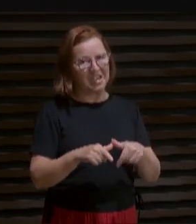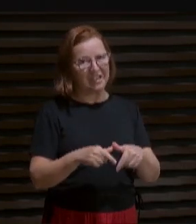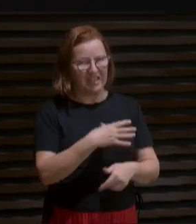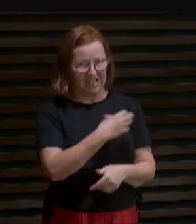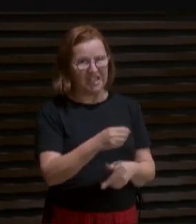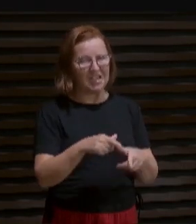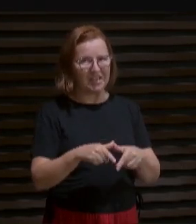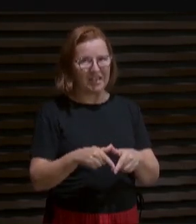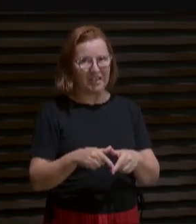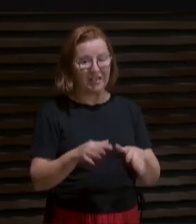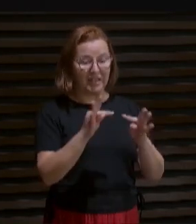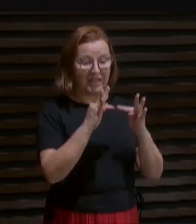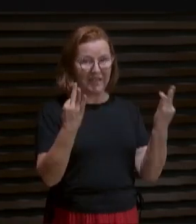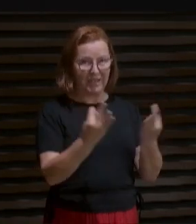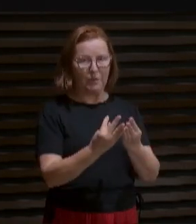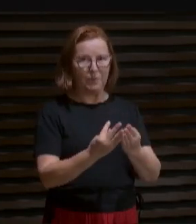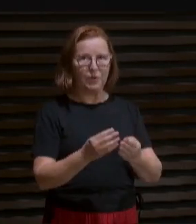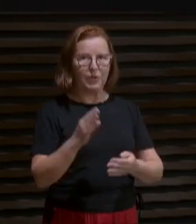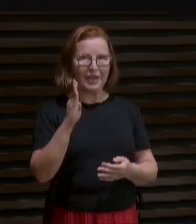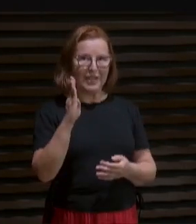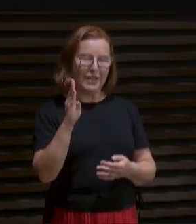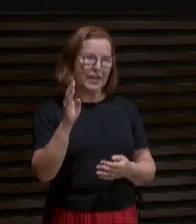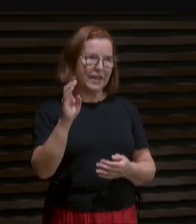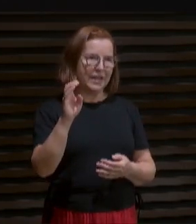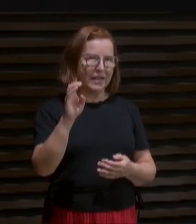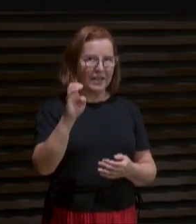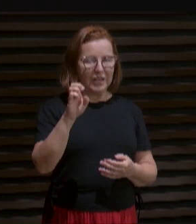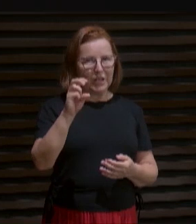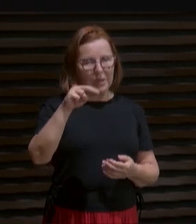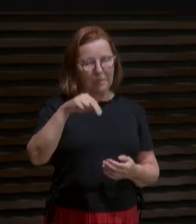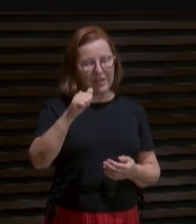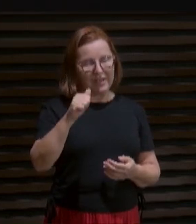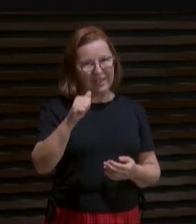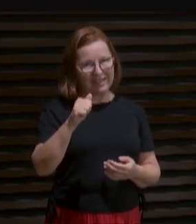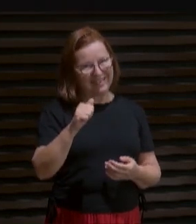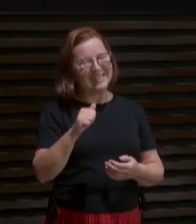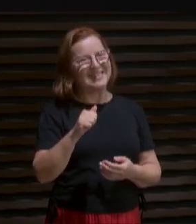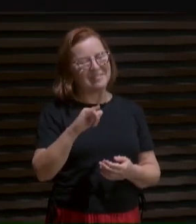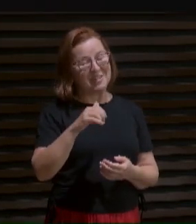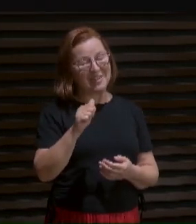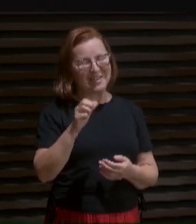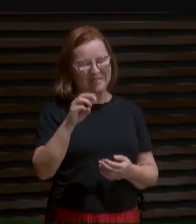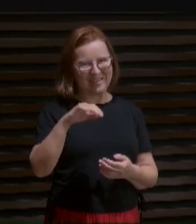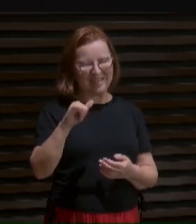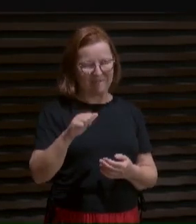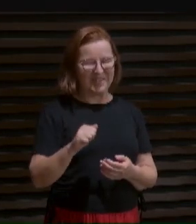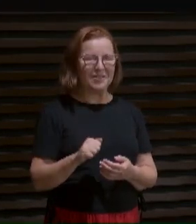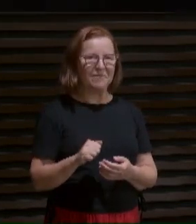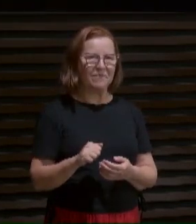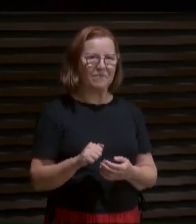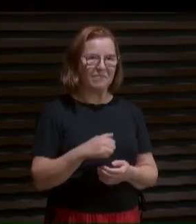de Benjamim, onde houve o primeiro rei. Eu era hebreu de hebreus, não